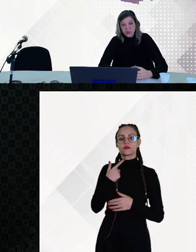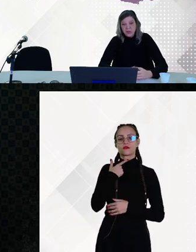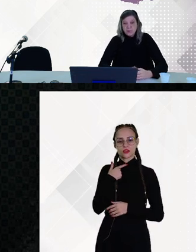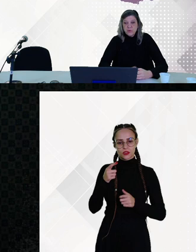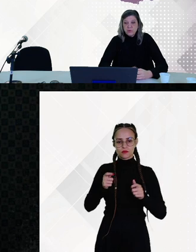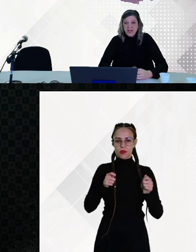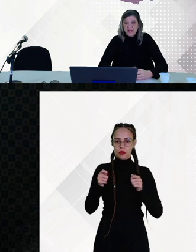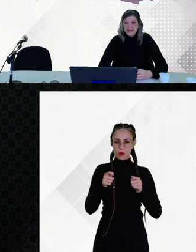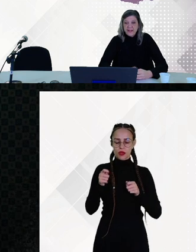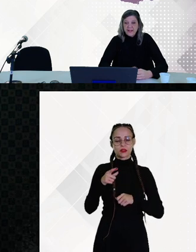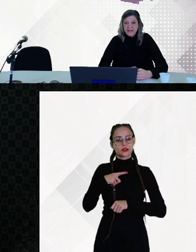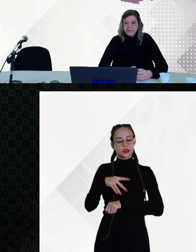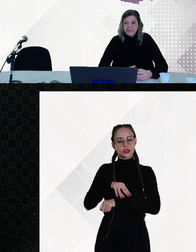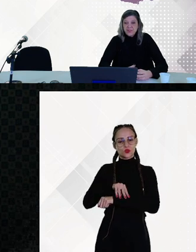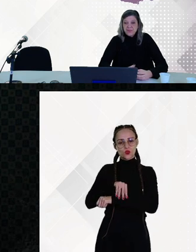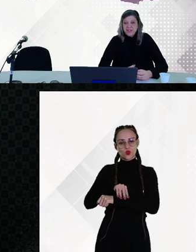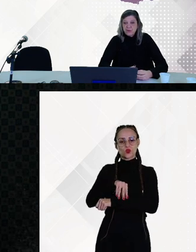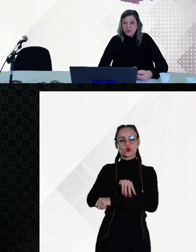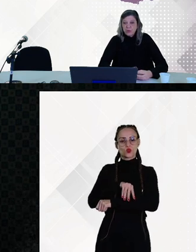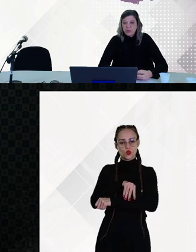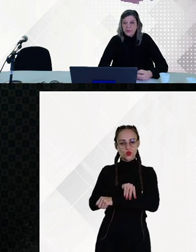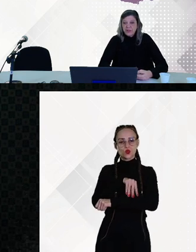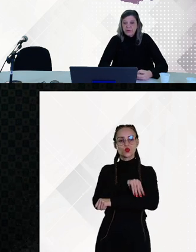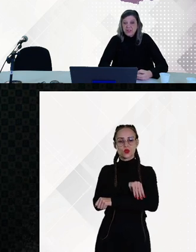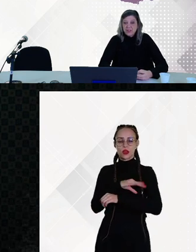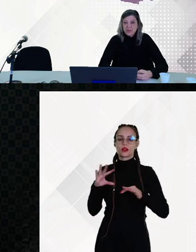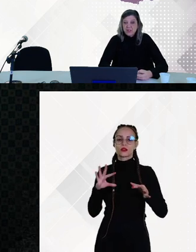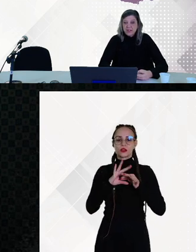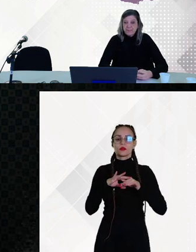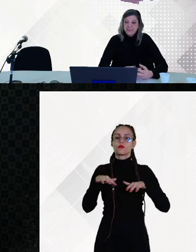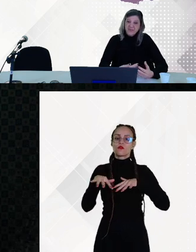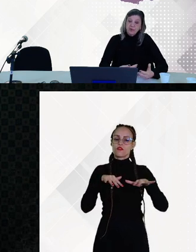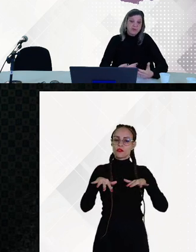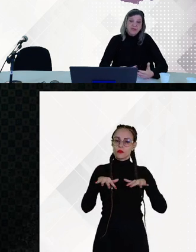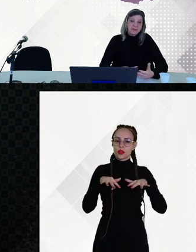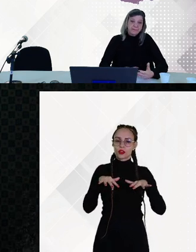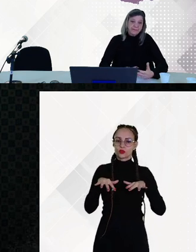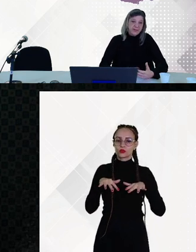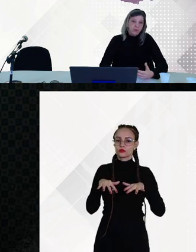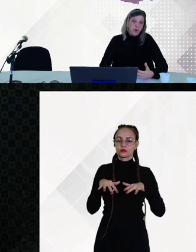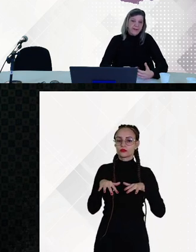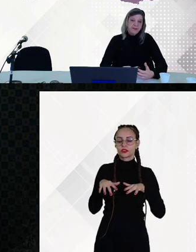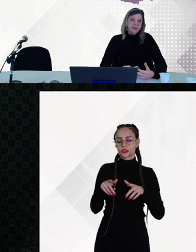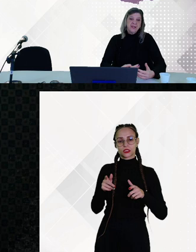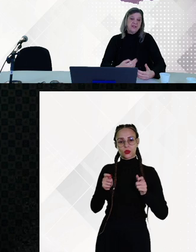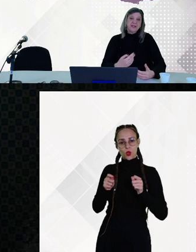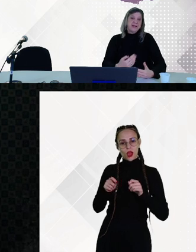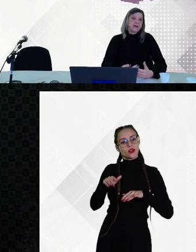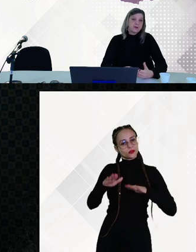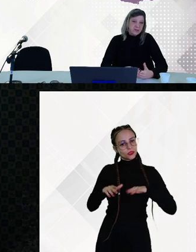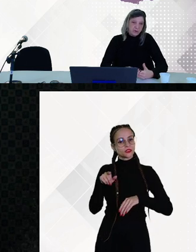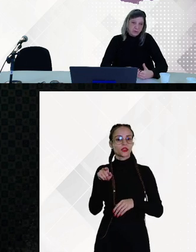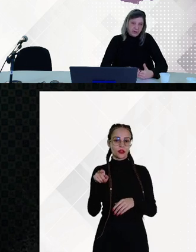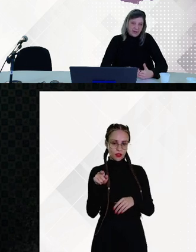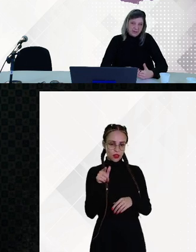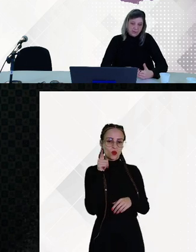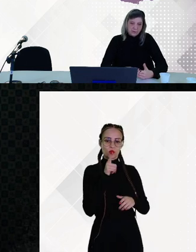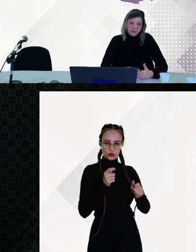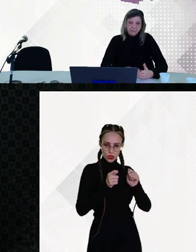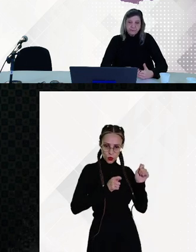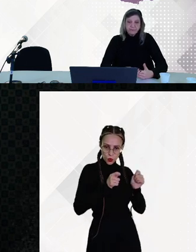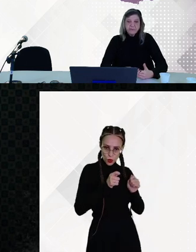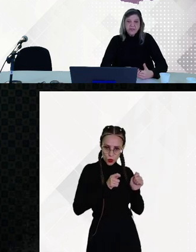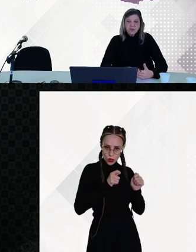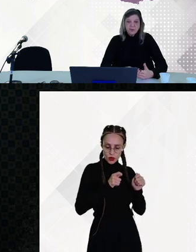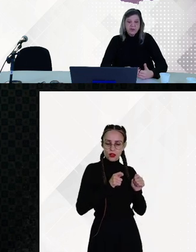tônus muscular associado com movimentos involuntários. Então, ora, ele está conseguindo controlar esse